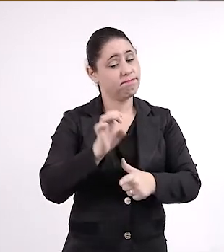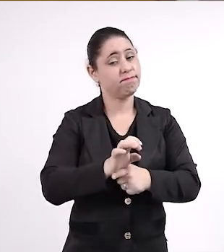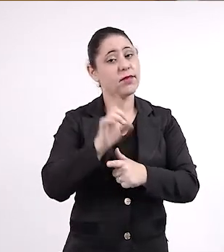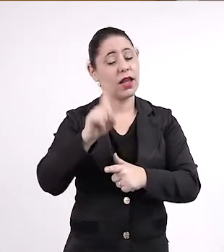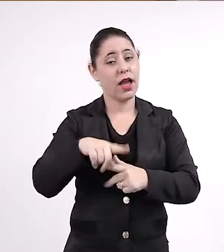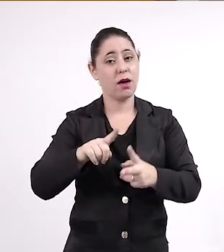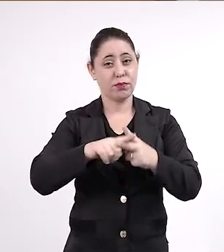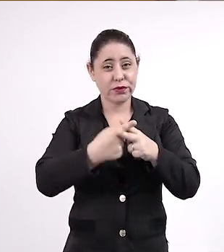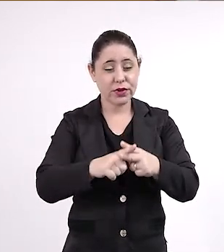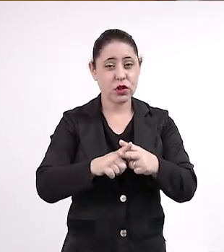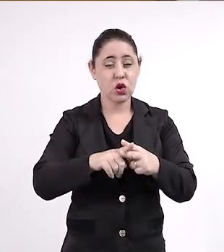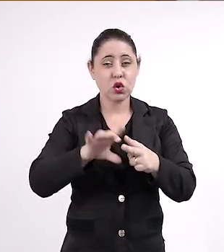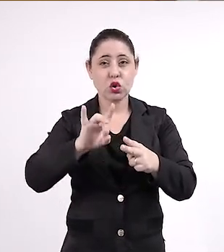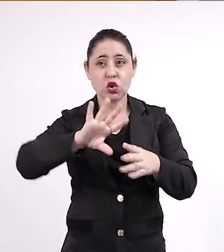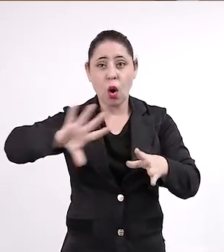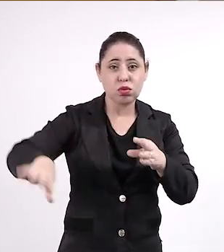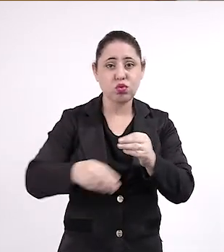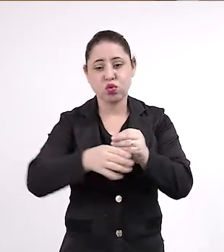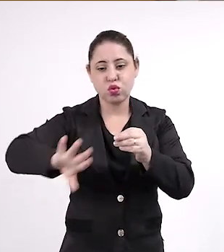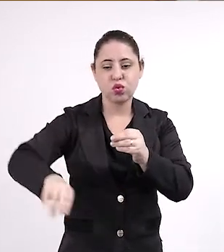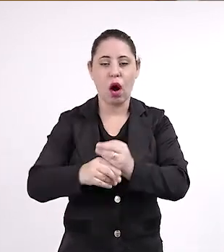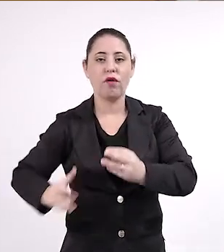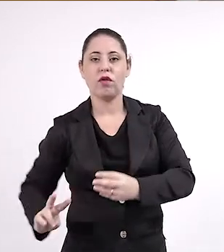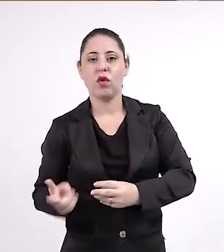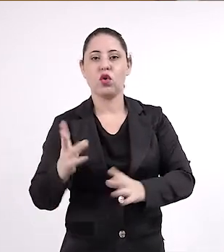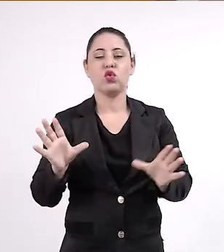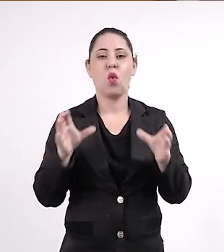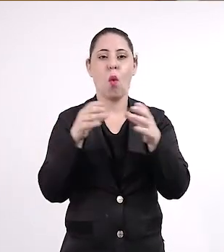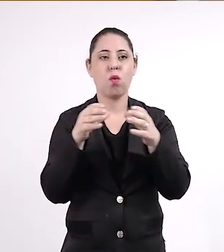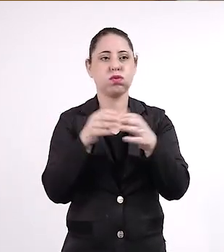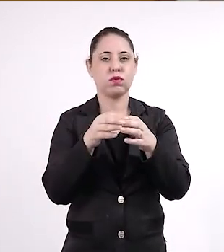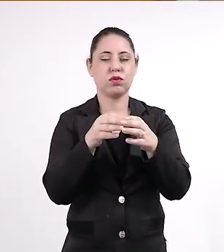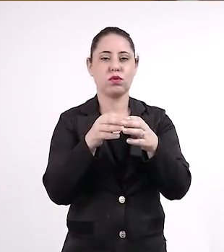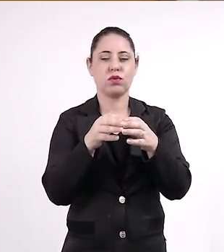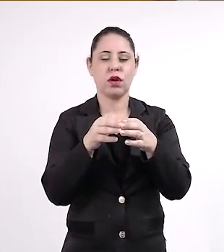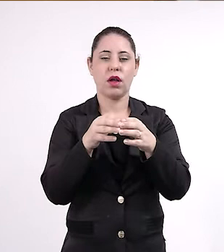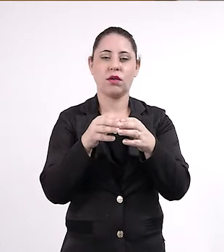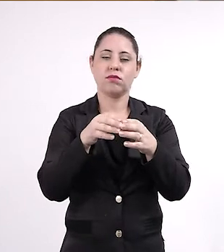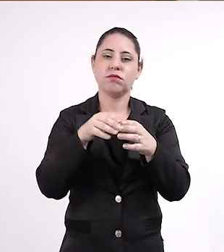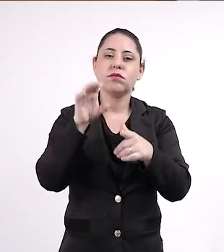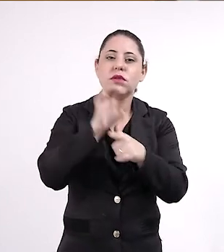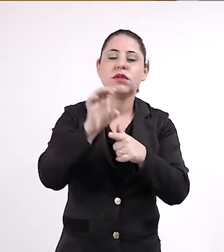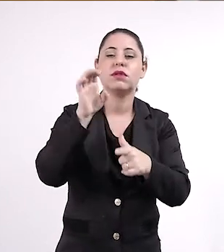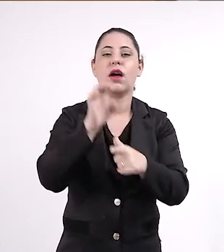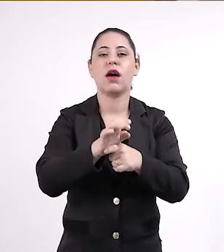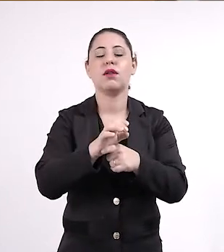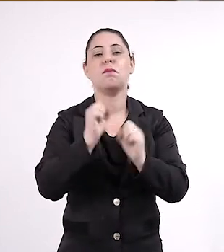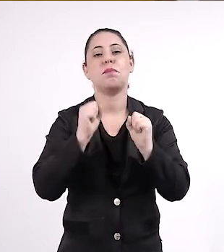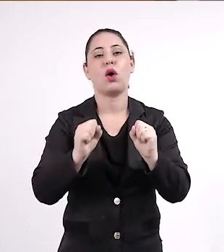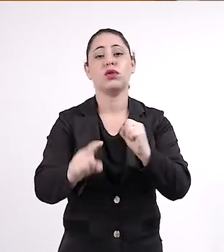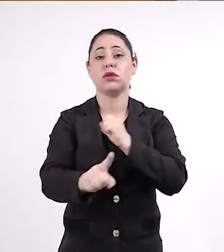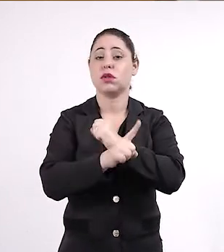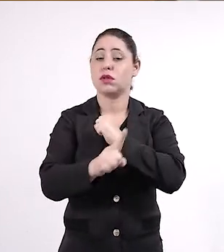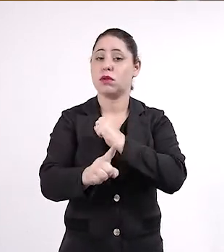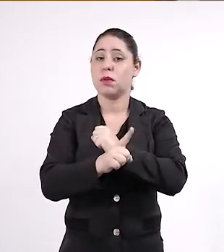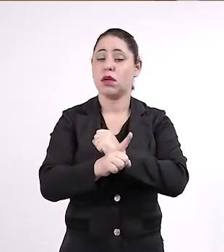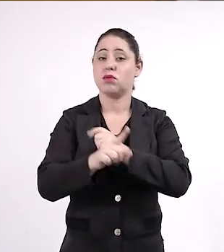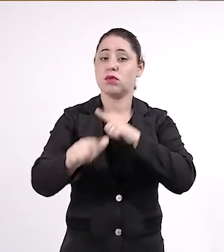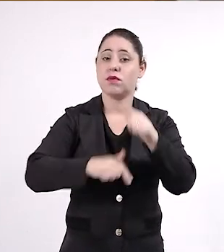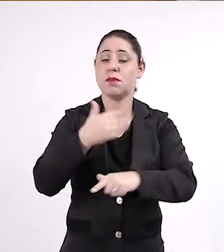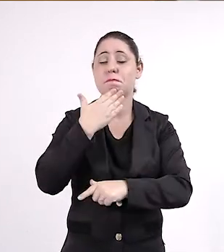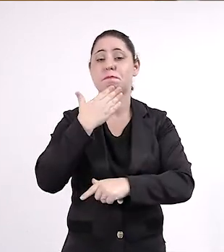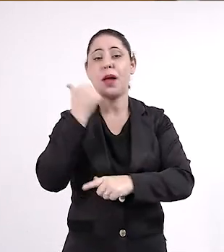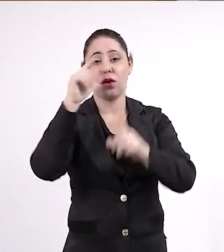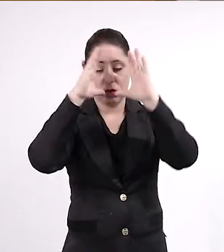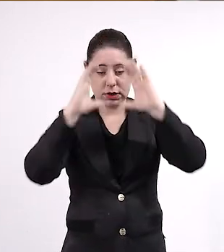é uma ferramenta que vem só agregar valor para que, num conjunto amplo de estados, se preste um melhor serviço ao